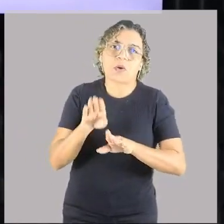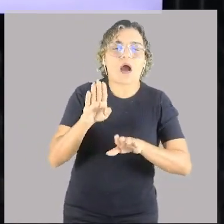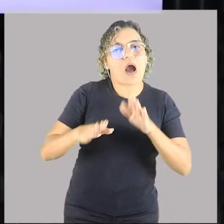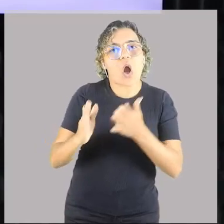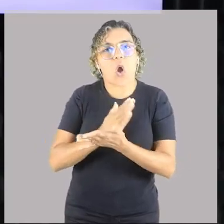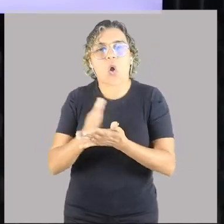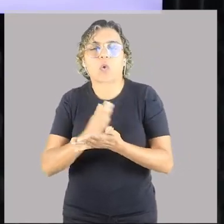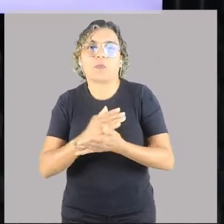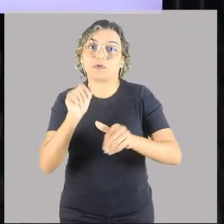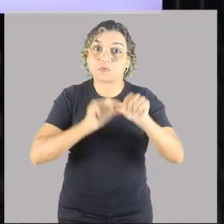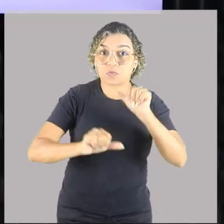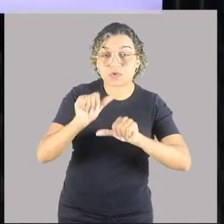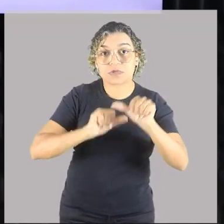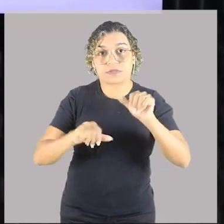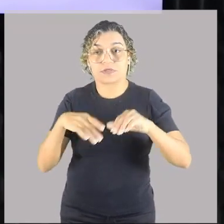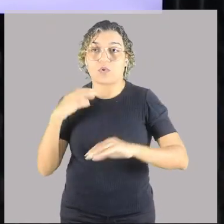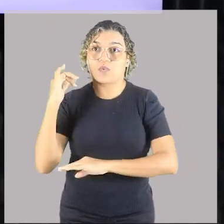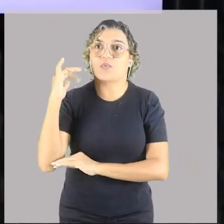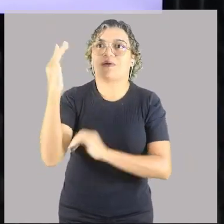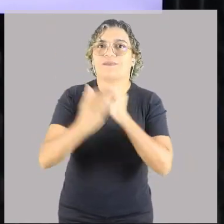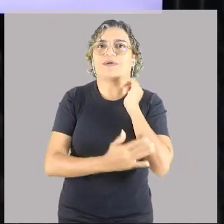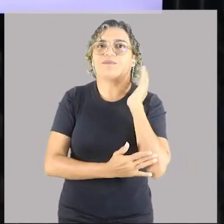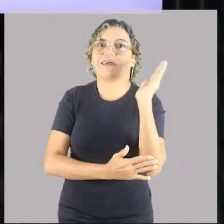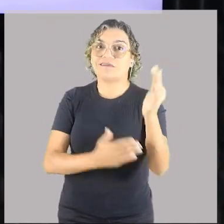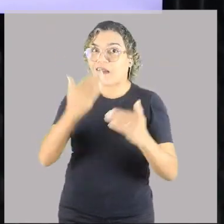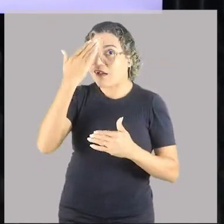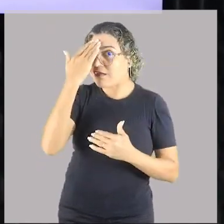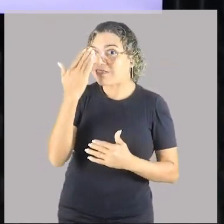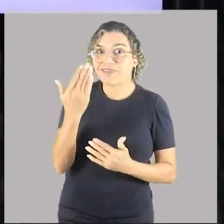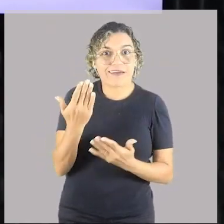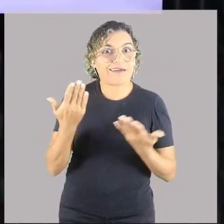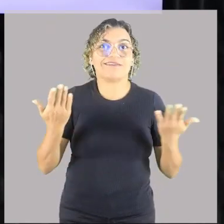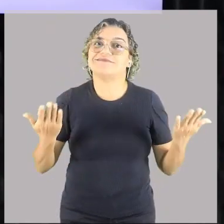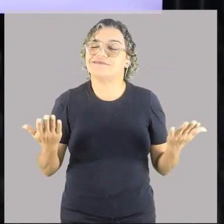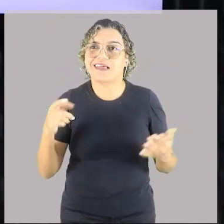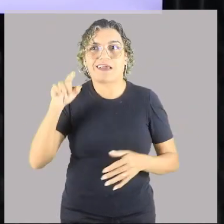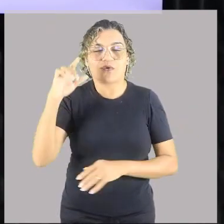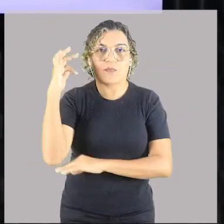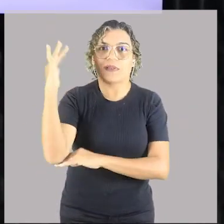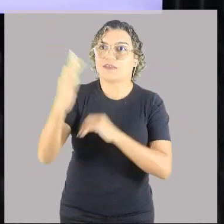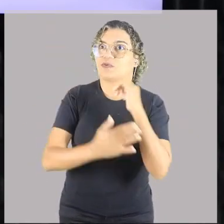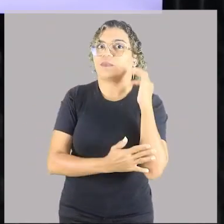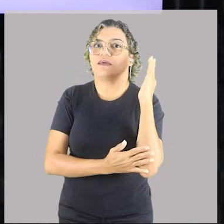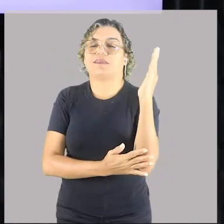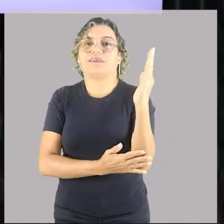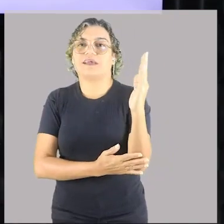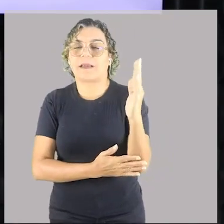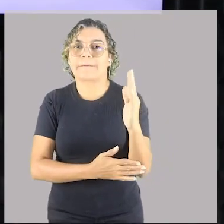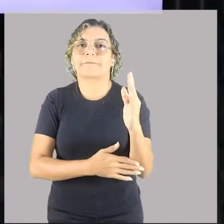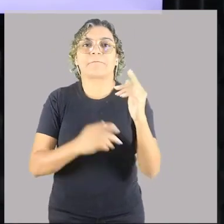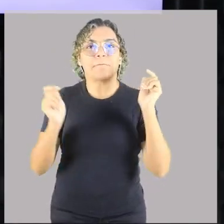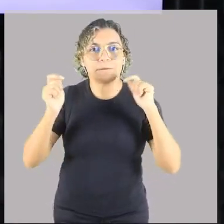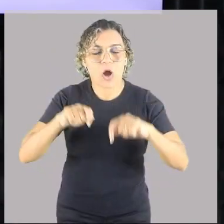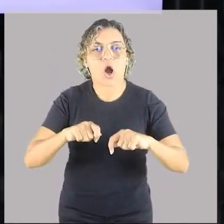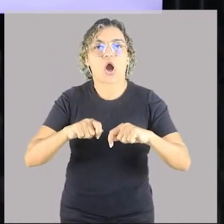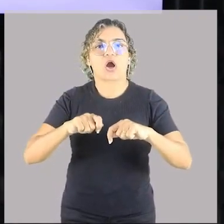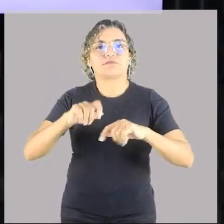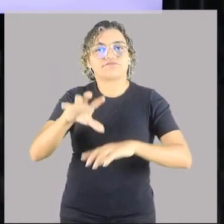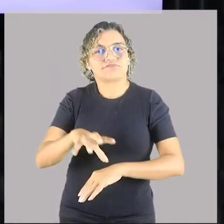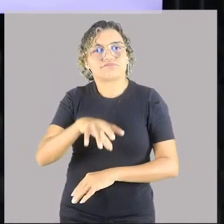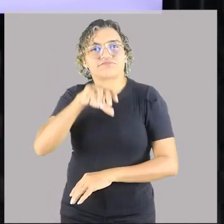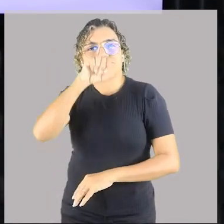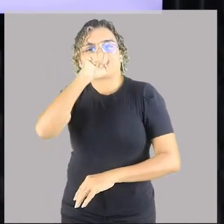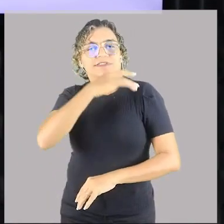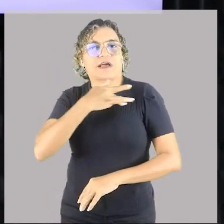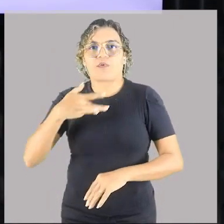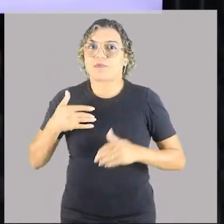alternativas. O meio ambiente vai agradecer. O meio ambiente vai poder, respirar um